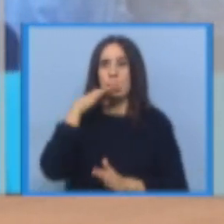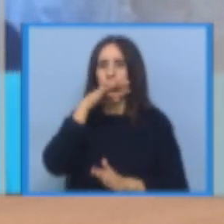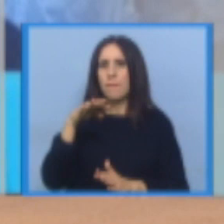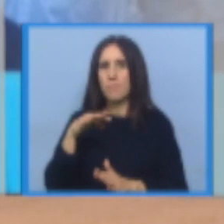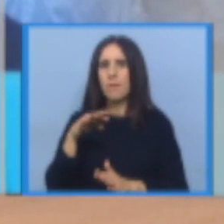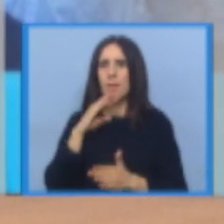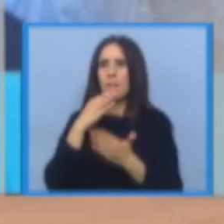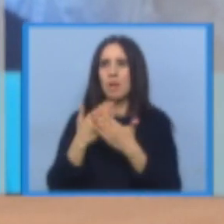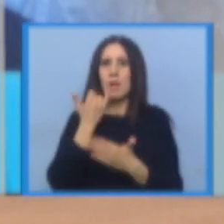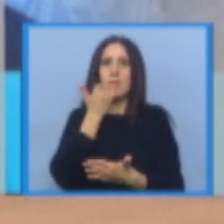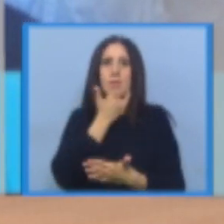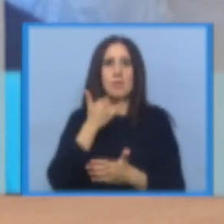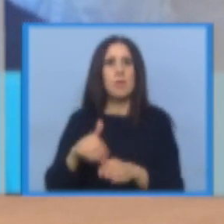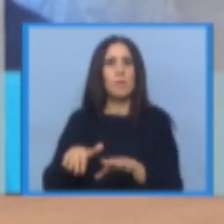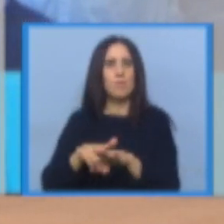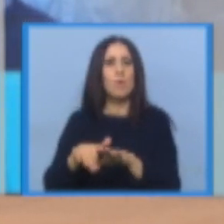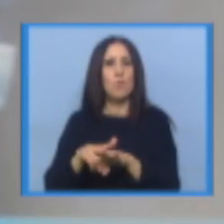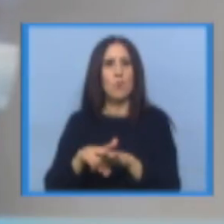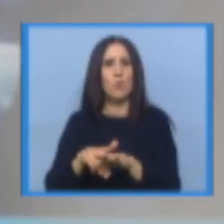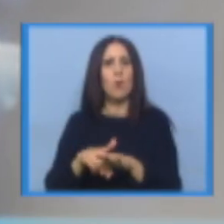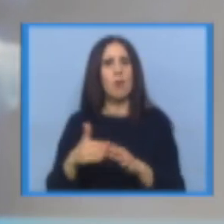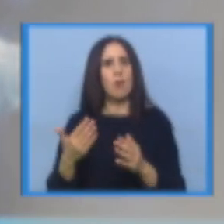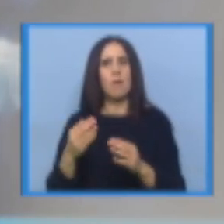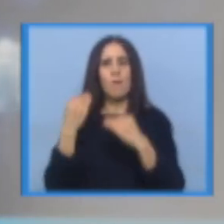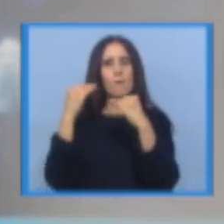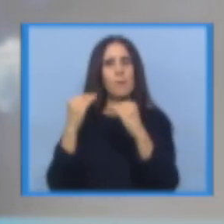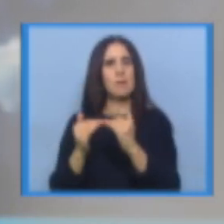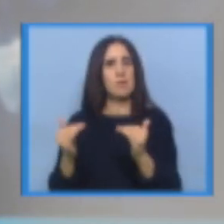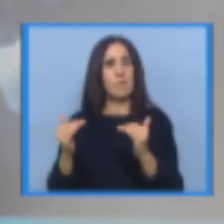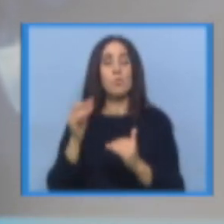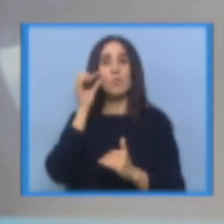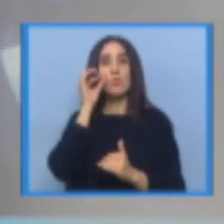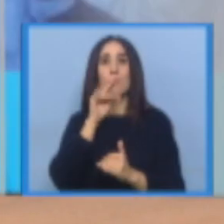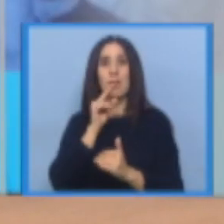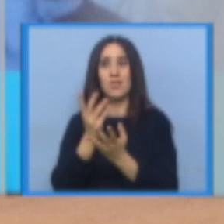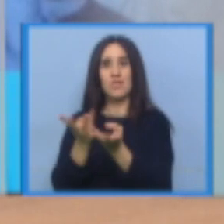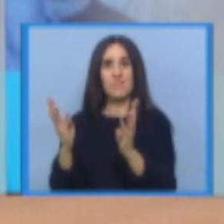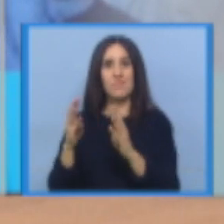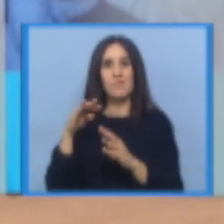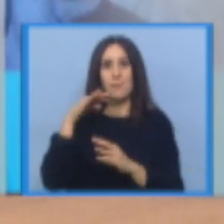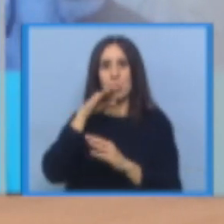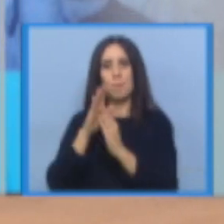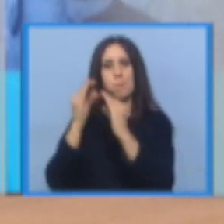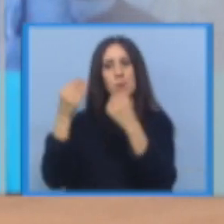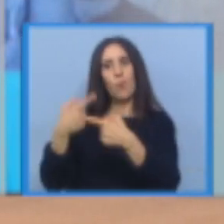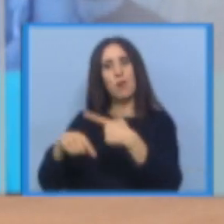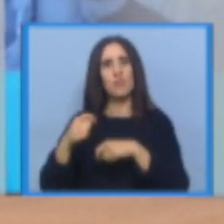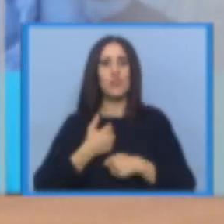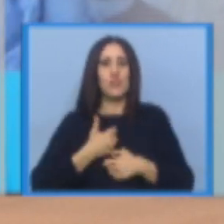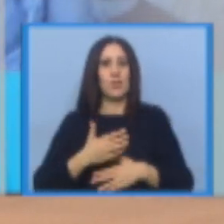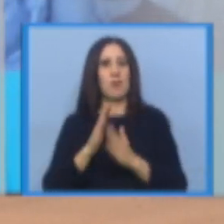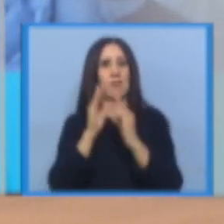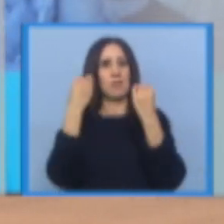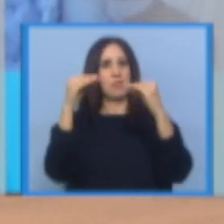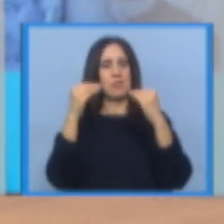ganham uma alegria, uma participação, um nível de formação. Muitos destes pais da catequese familiar também já são catequistas, percebem